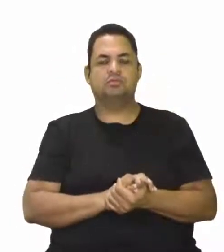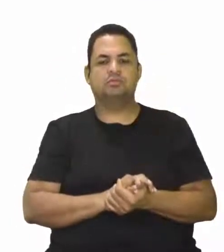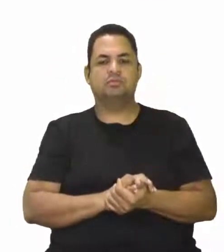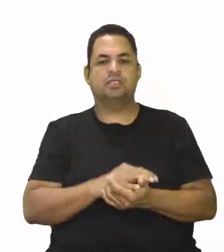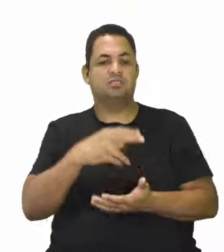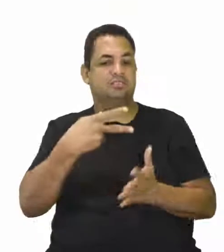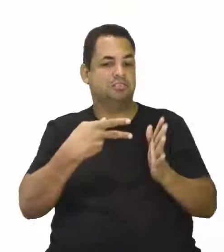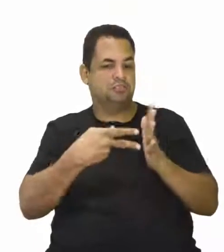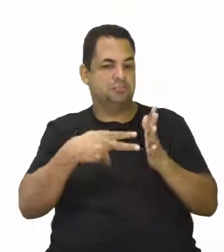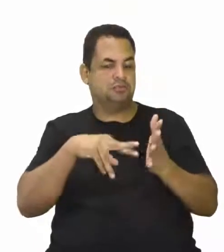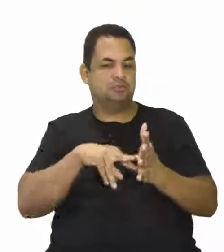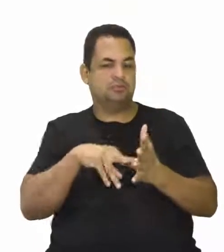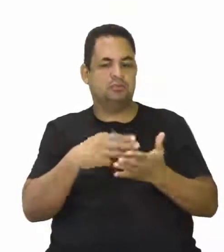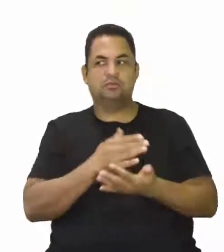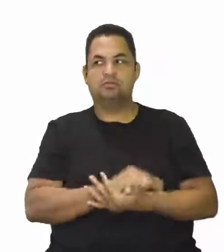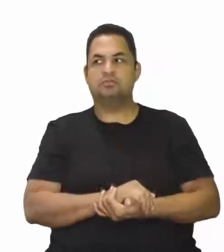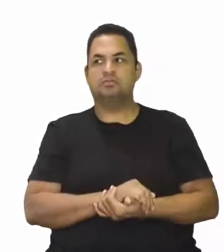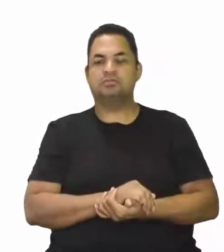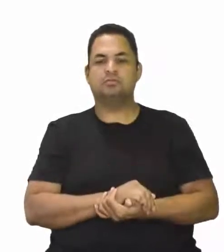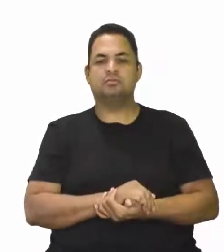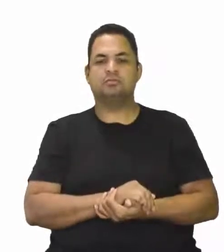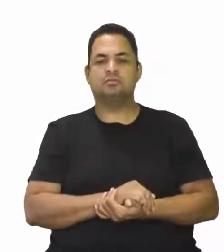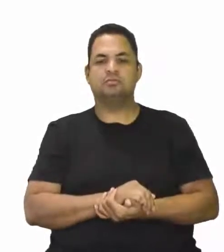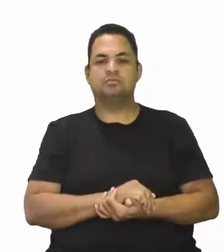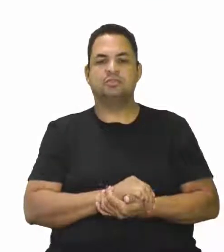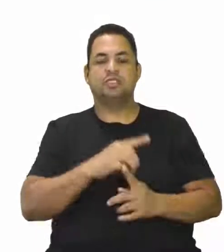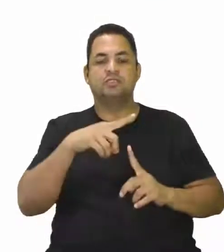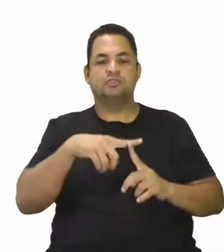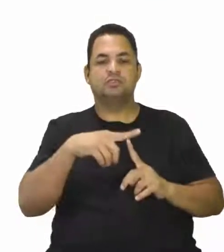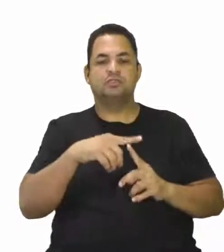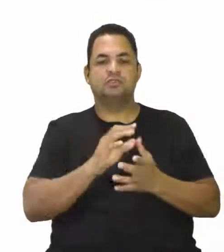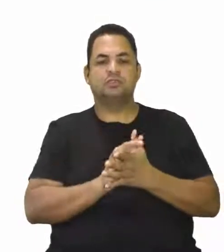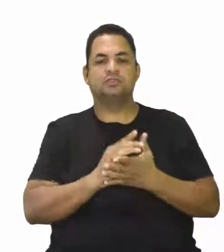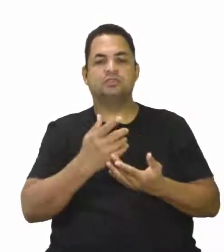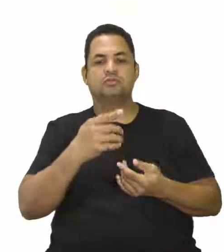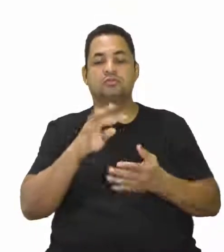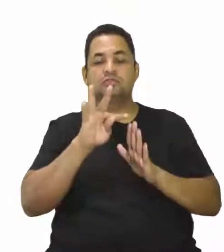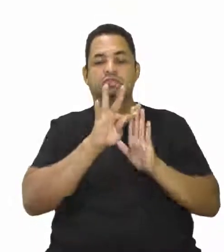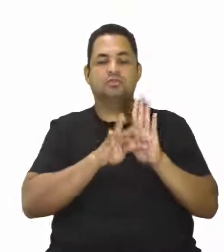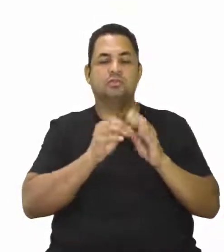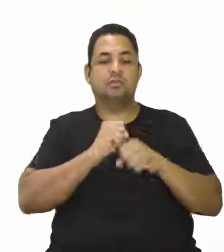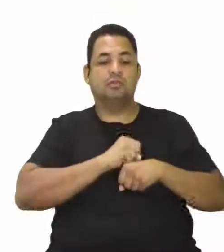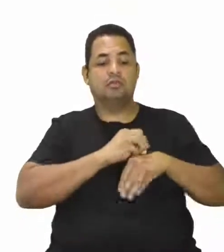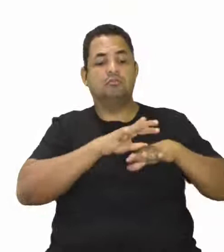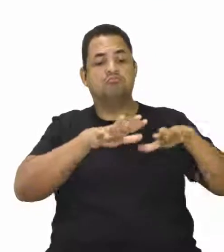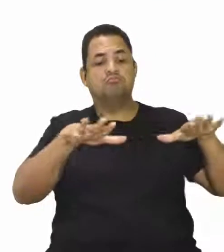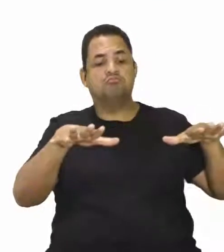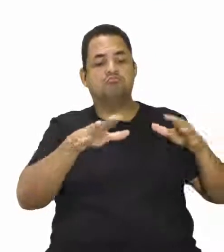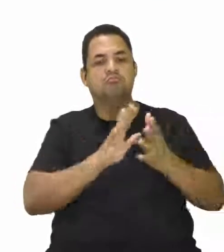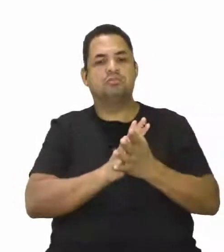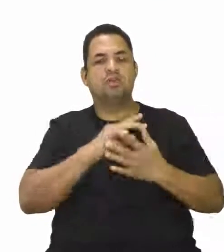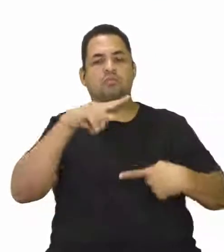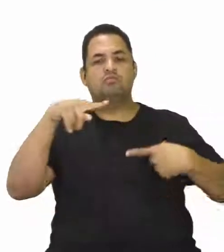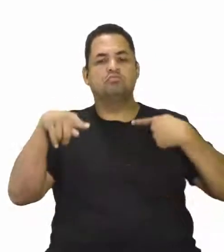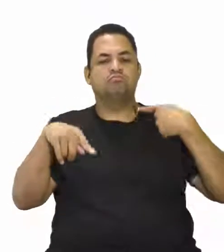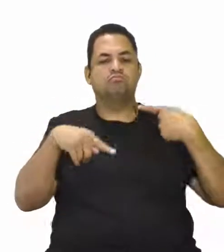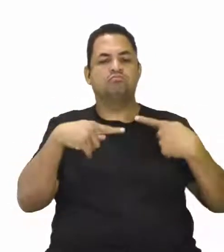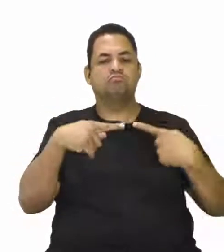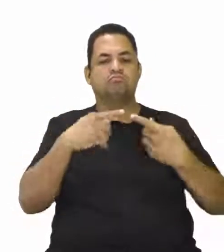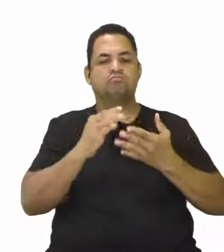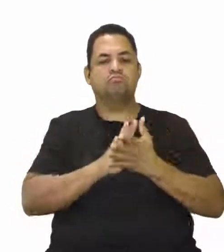conotação. Então, esse tipo de gênero, ele é amplo e a finalidade dele